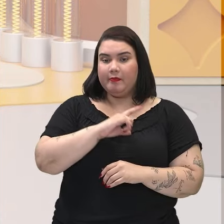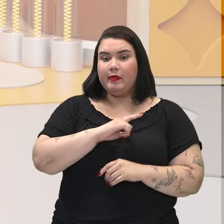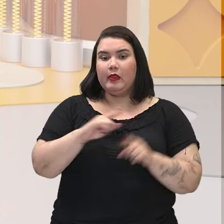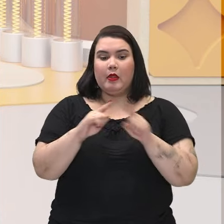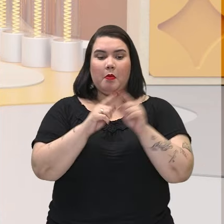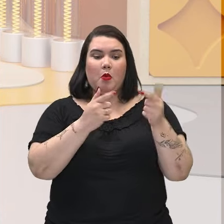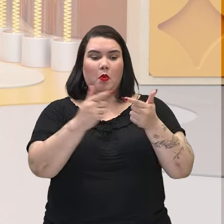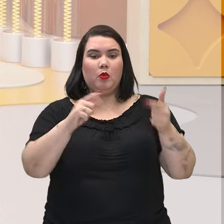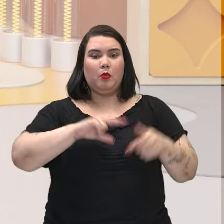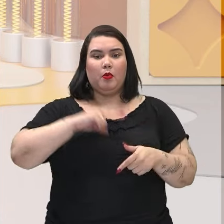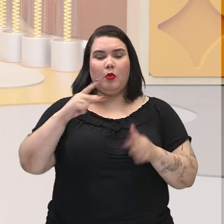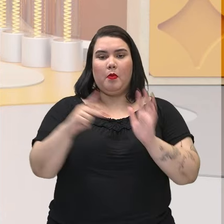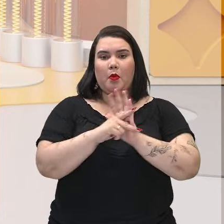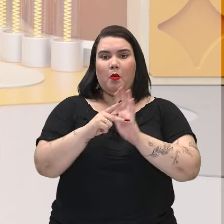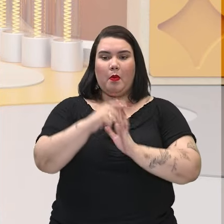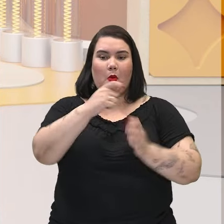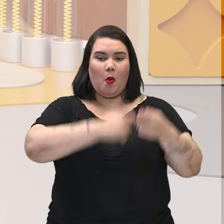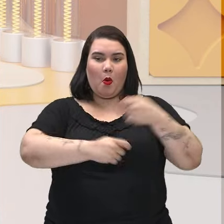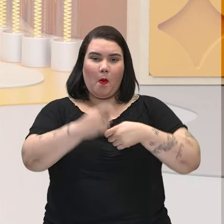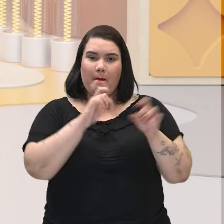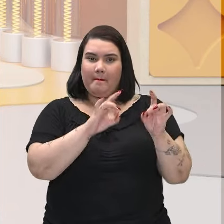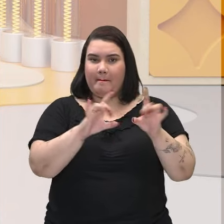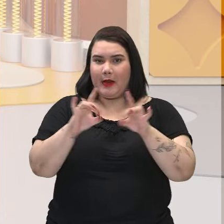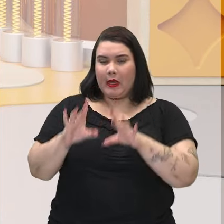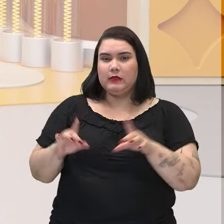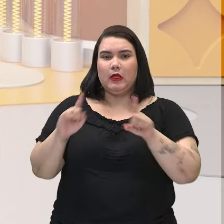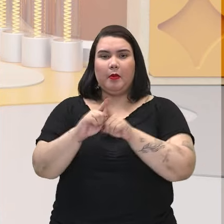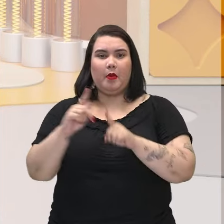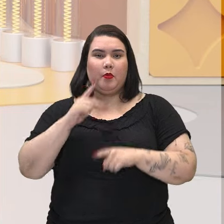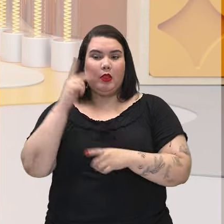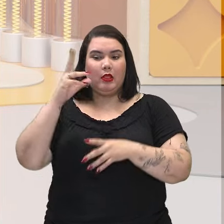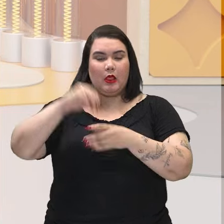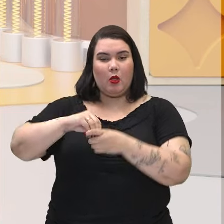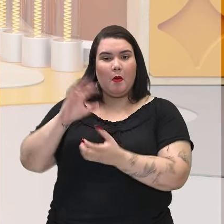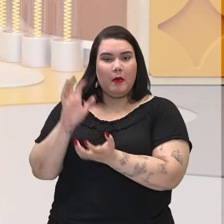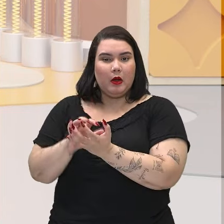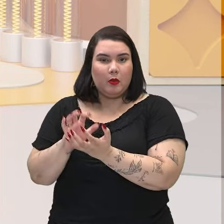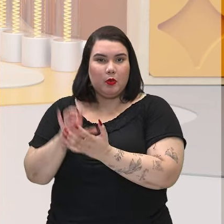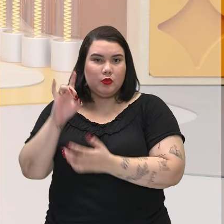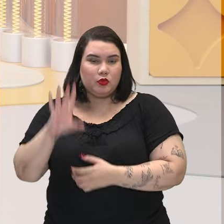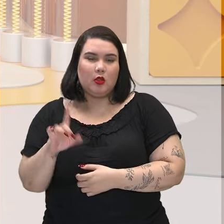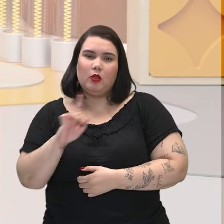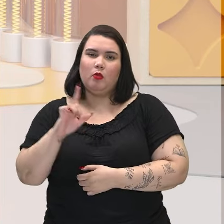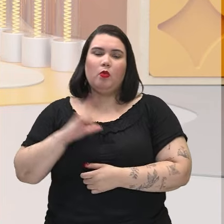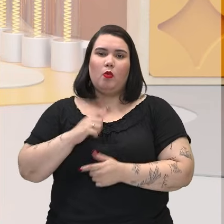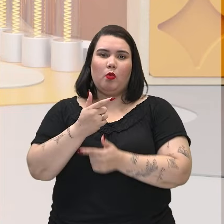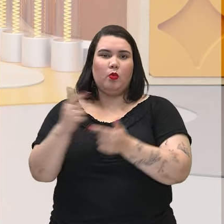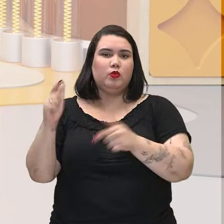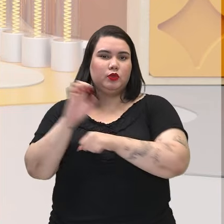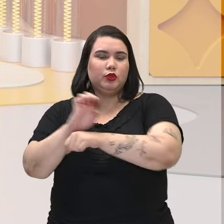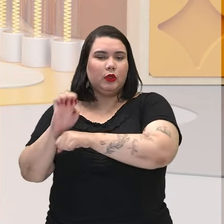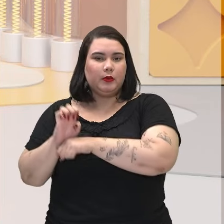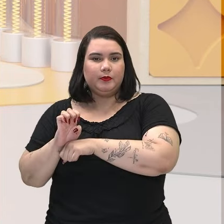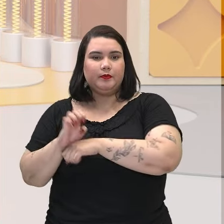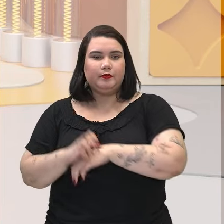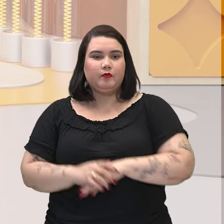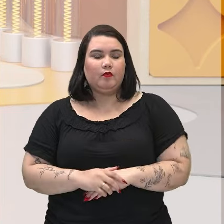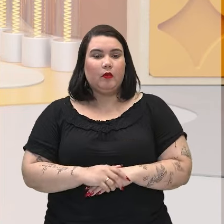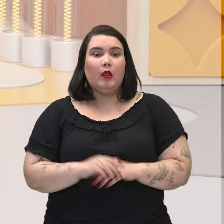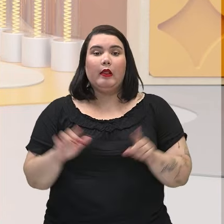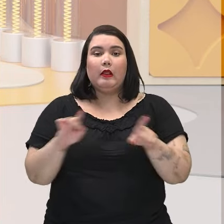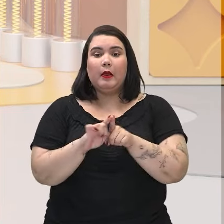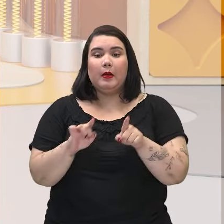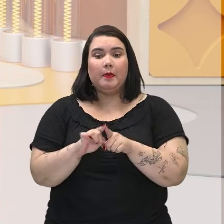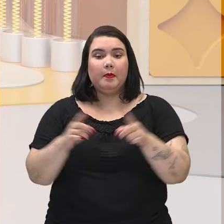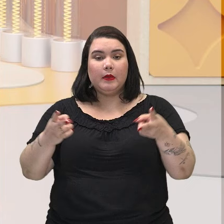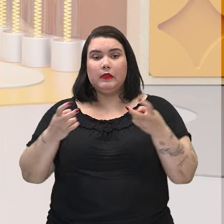e a política dentro de Pernambuco, não só de Pernambuco, não é? Além disso, nós vamos também perceber que nós temos